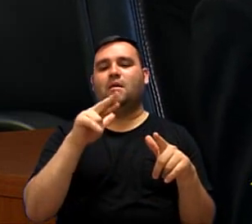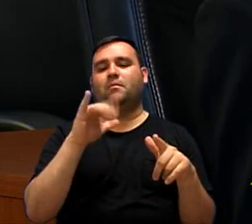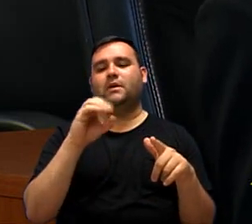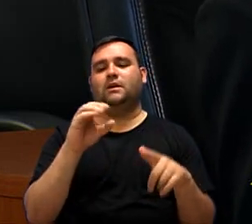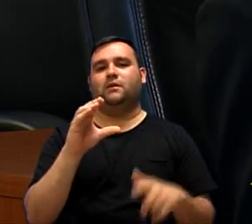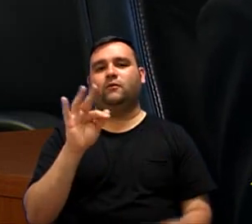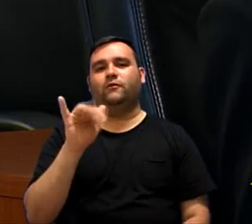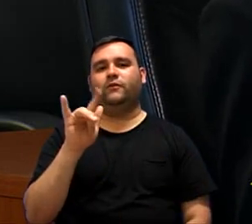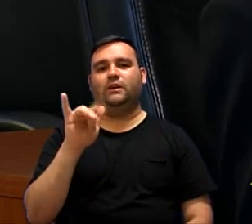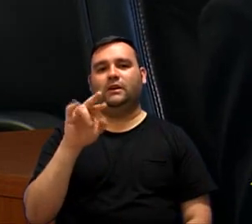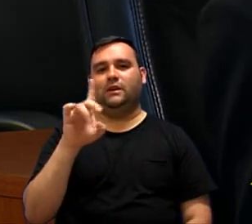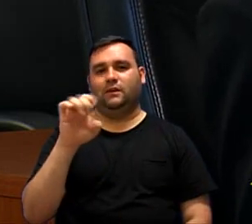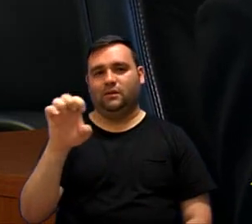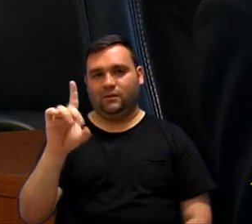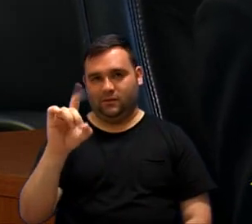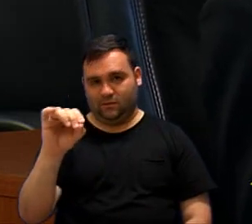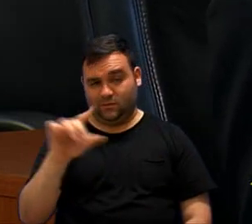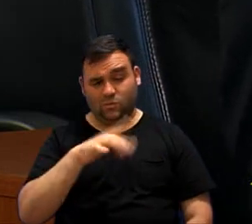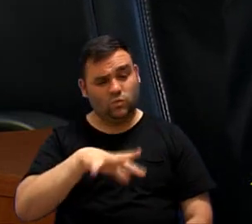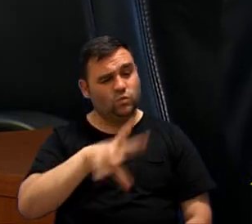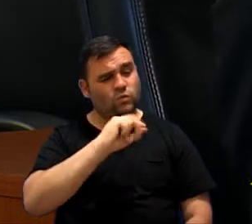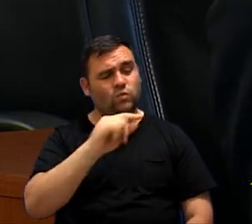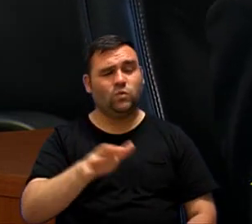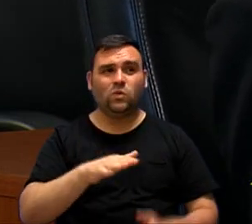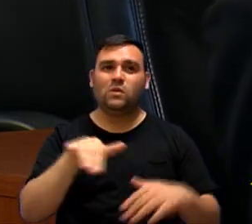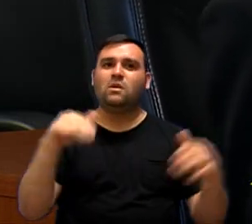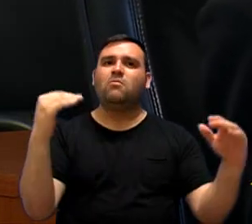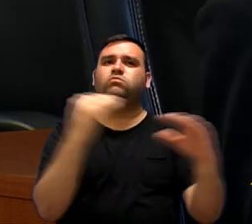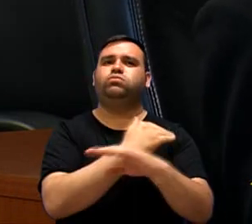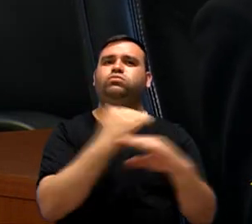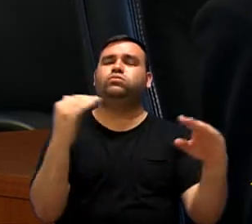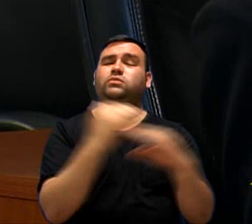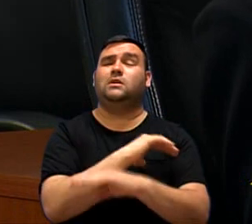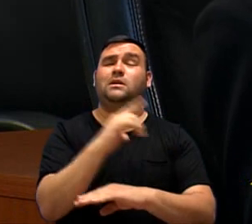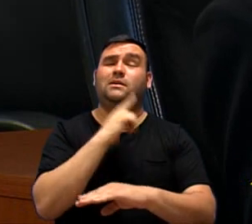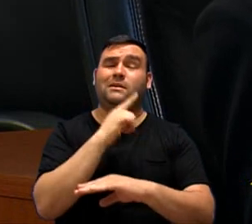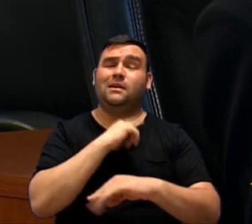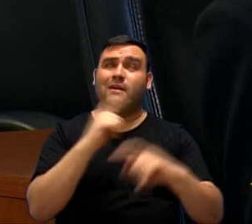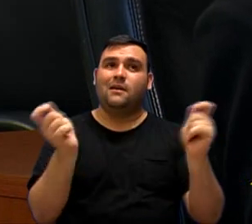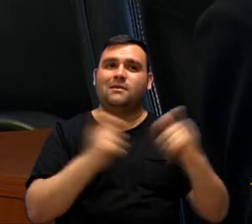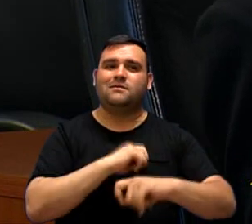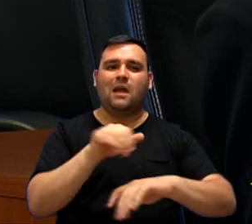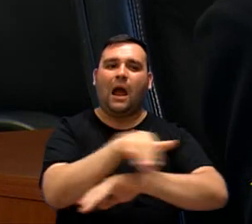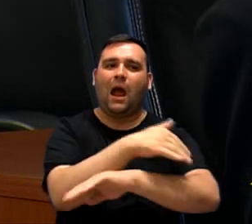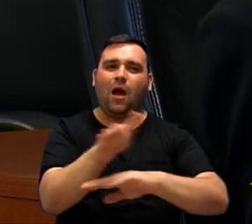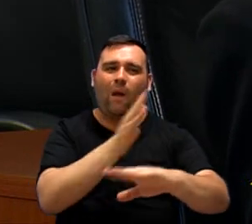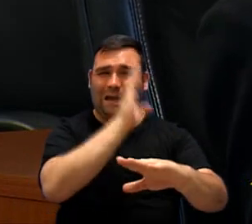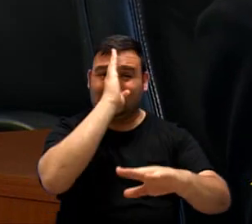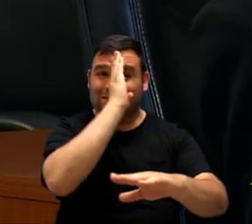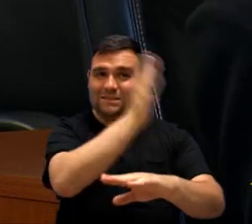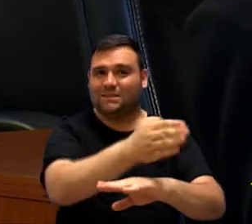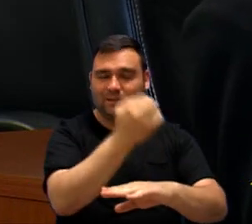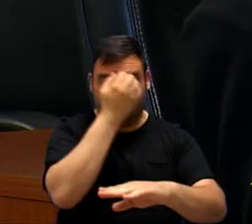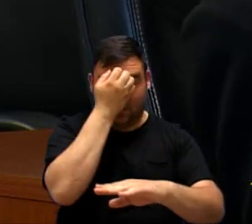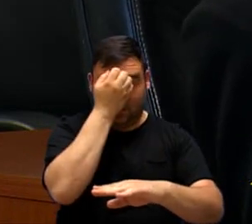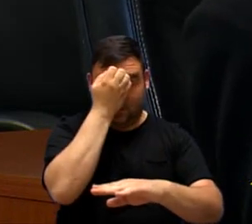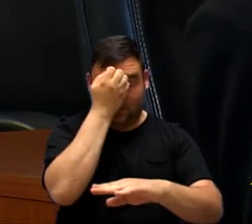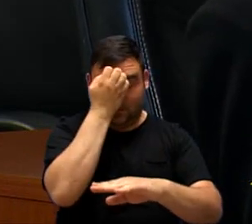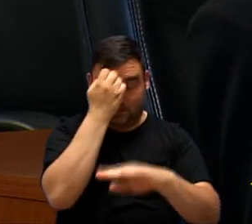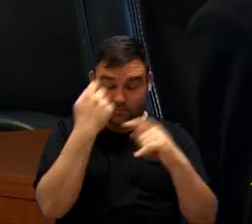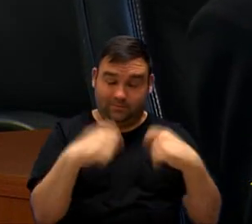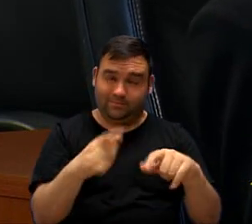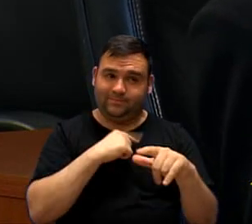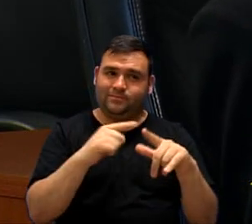Figueiredo, por todas aquelas avenidas, se tivéssemos uma ligação direta ali, que se coloque